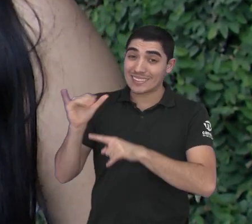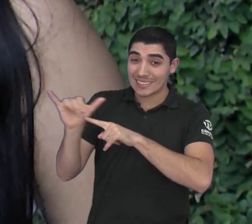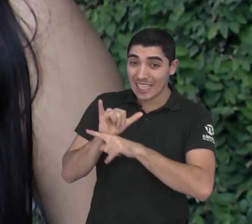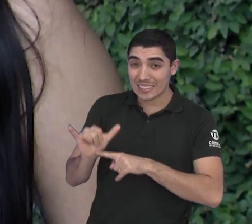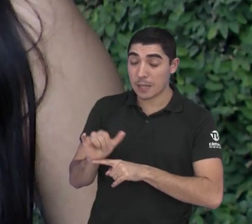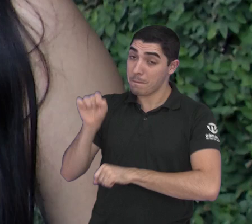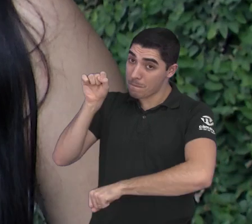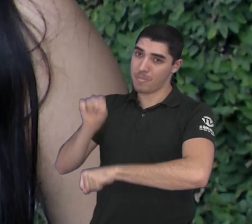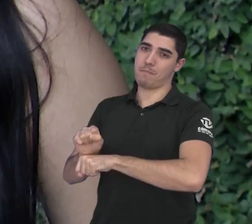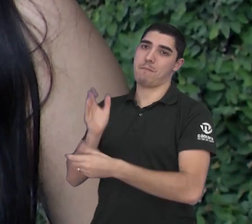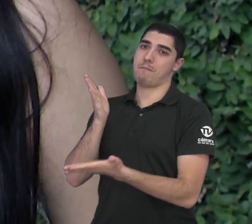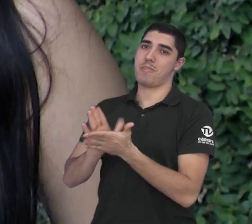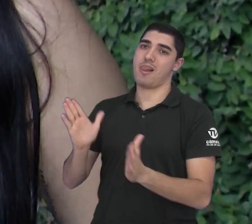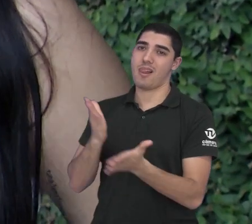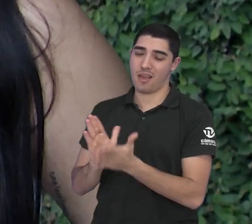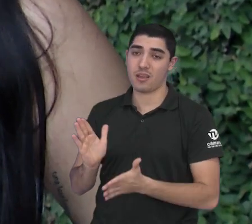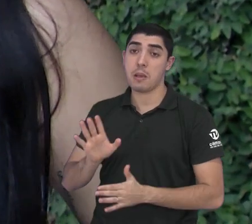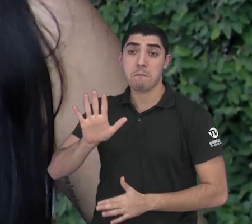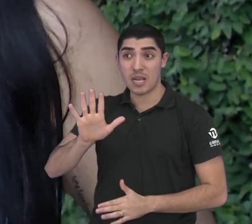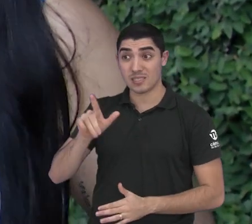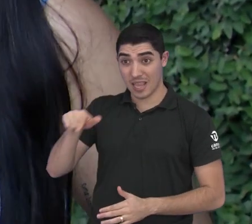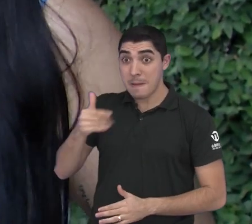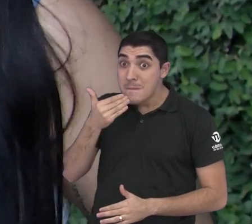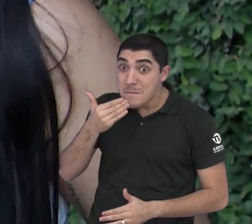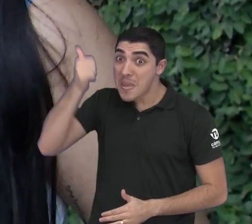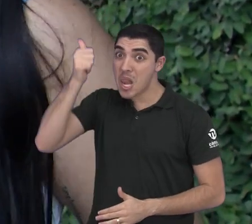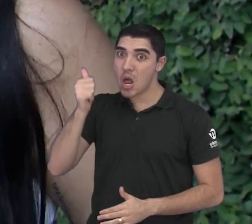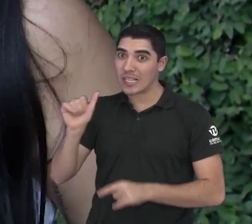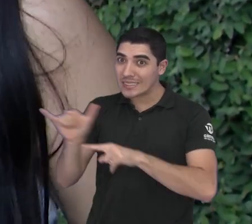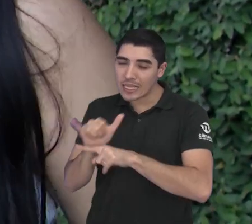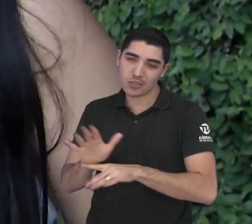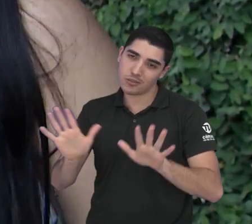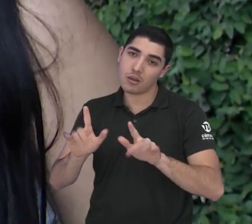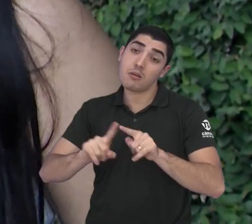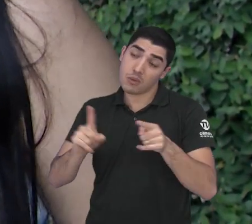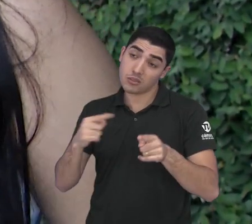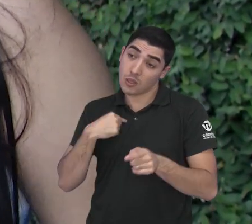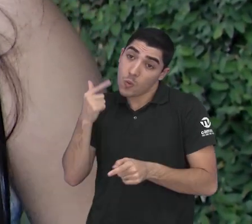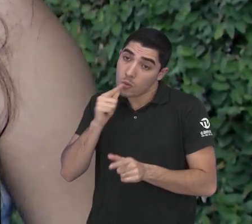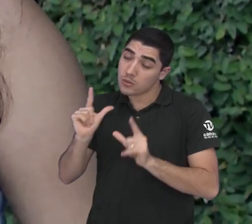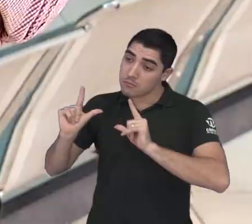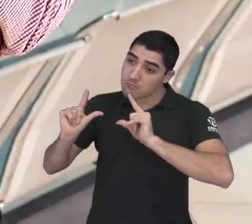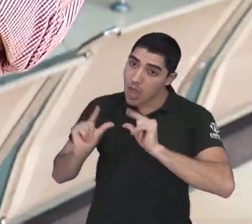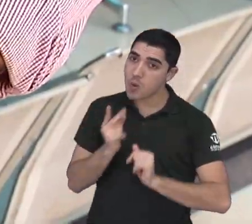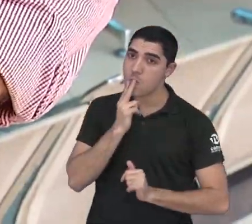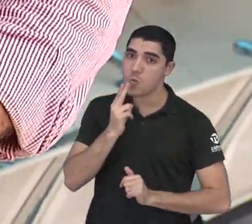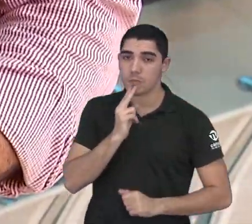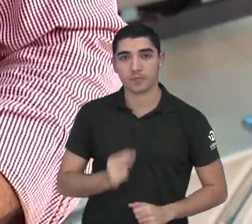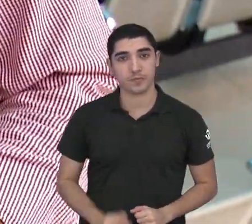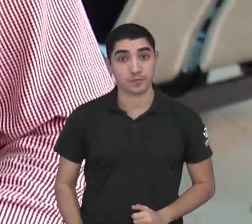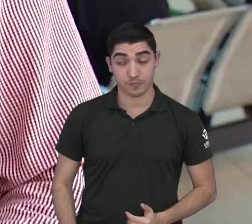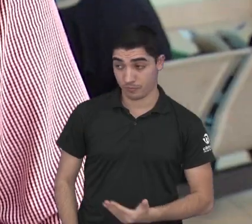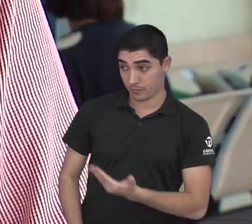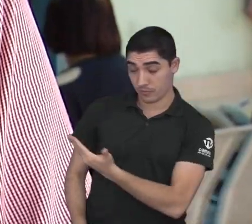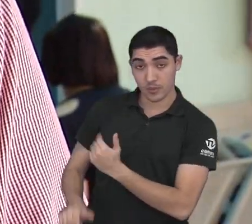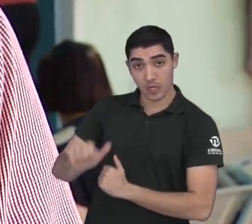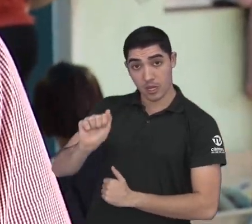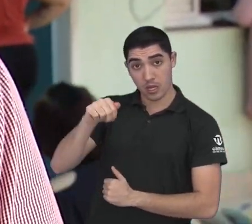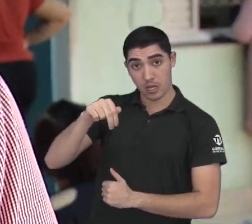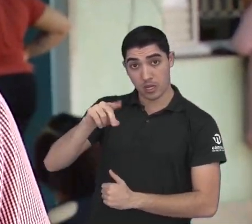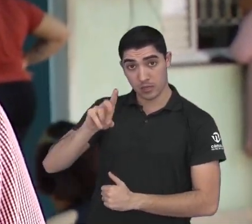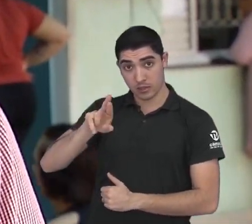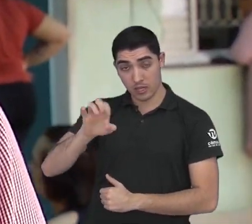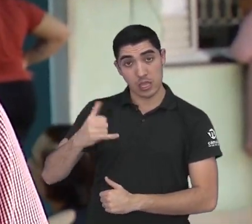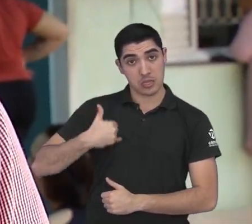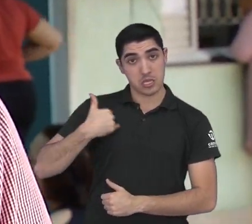eu tentar parar, mas com certeza não é a melhor delas, mas no momento é o que está funcionando. O André tem